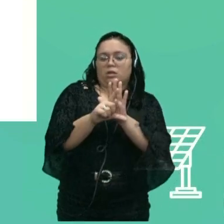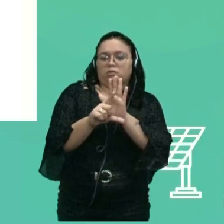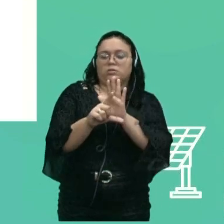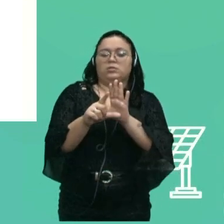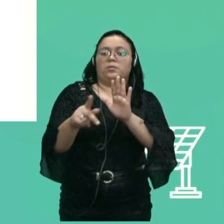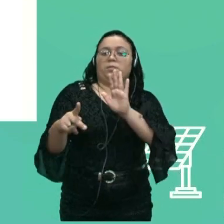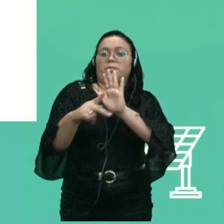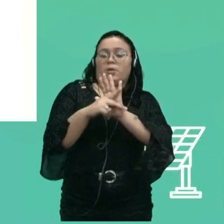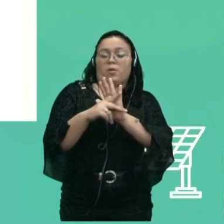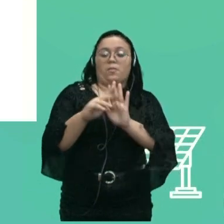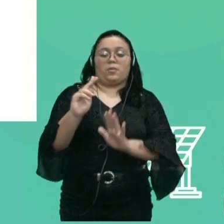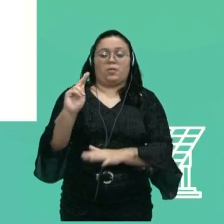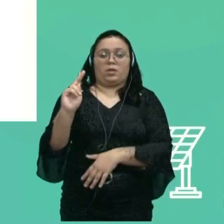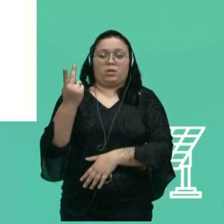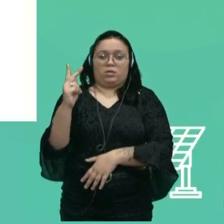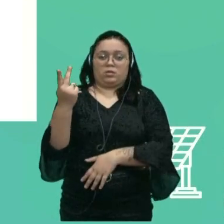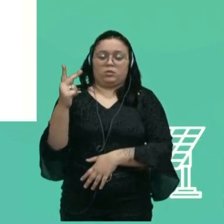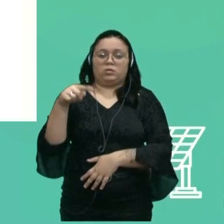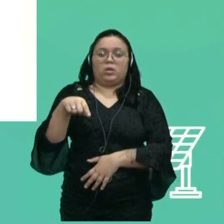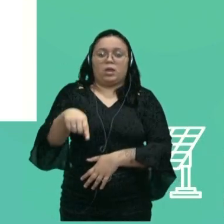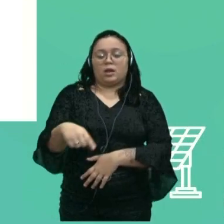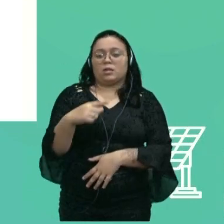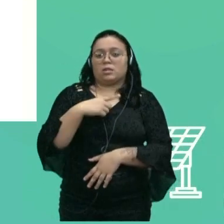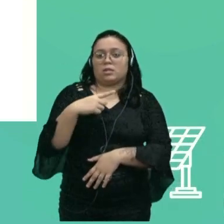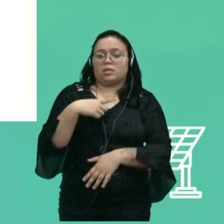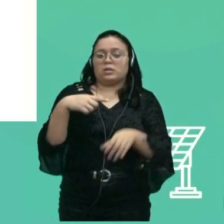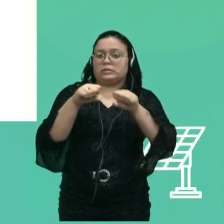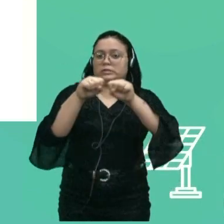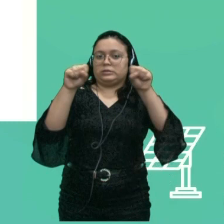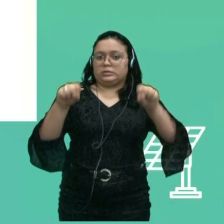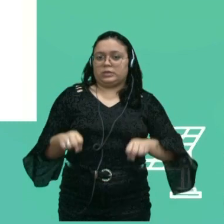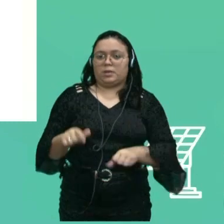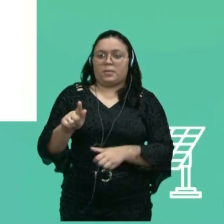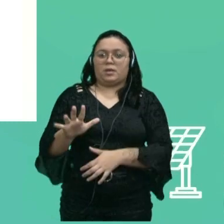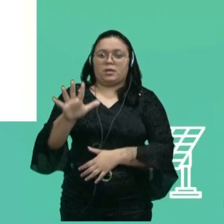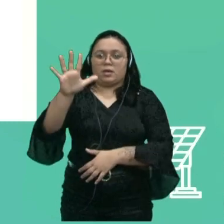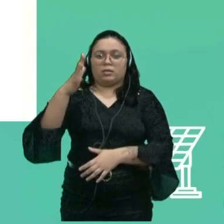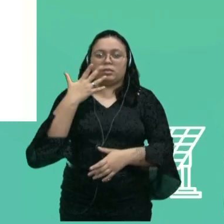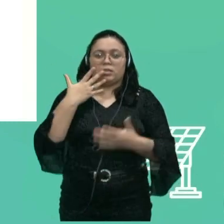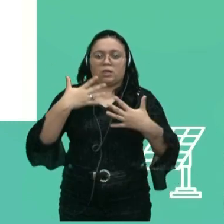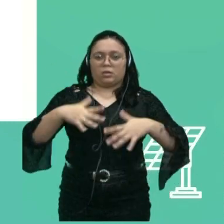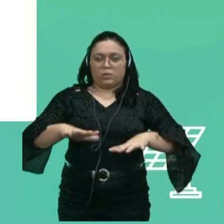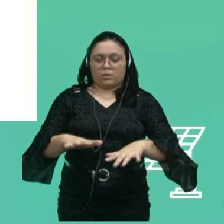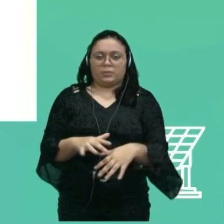com hidrogênio em sistemas de gás natural.